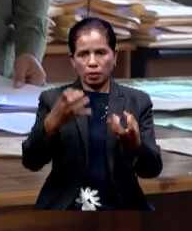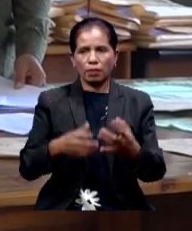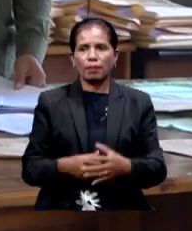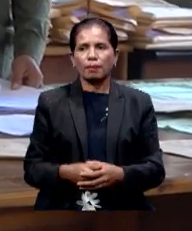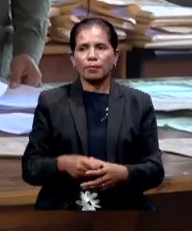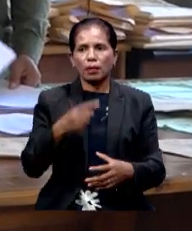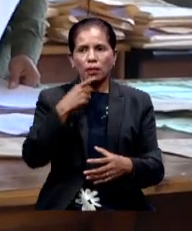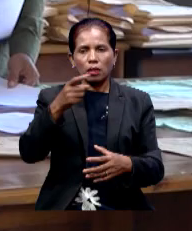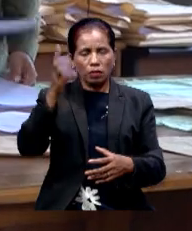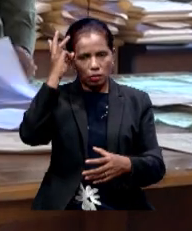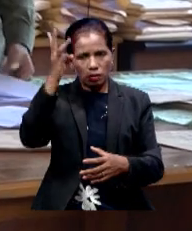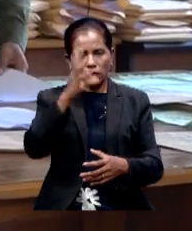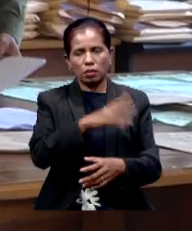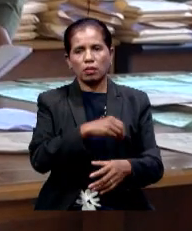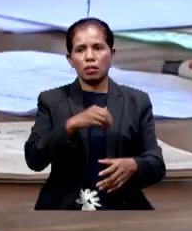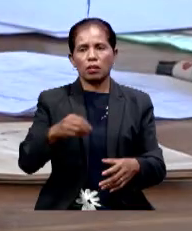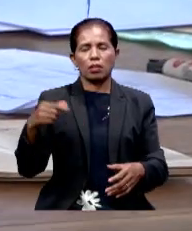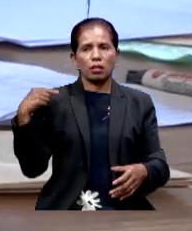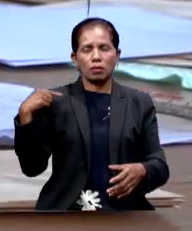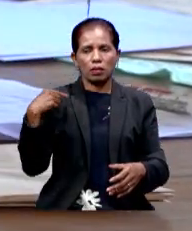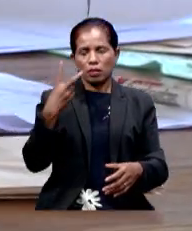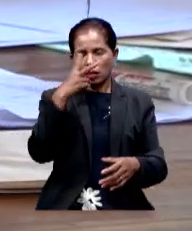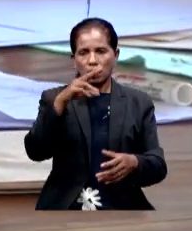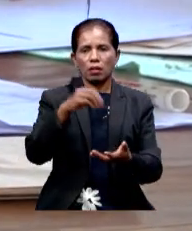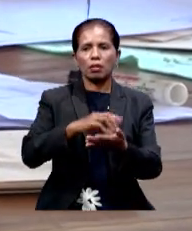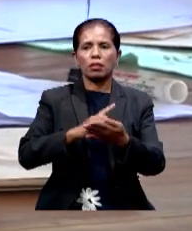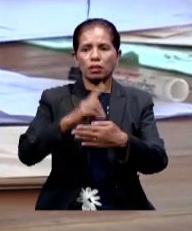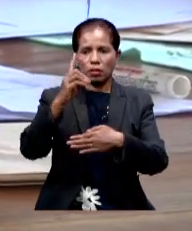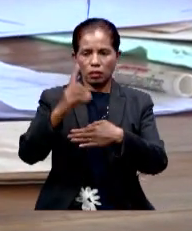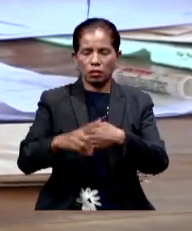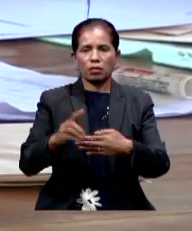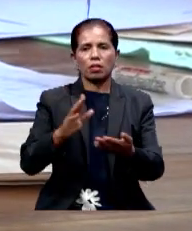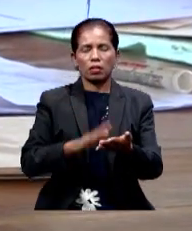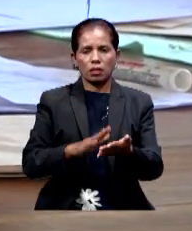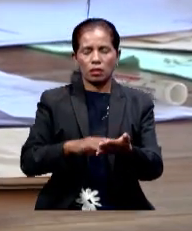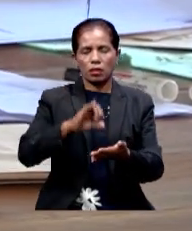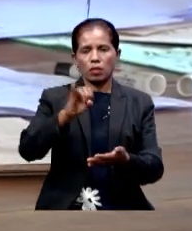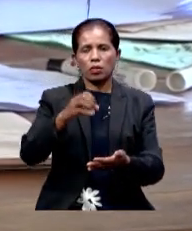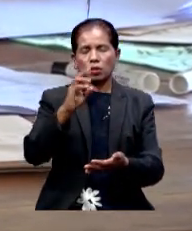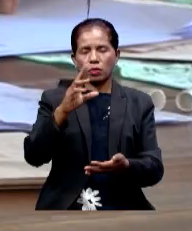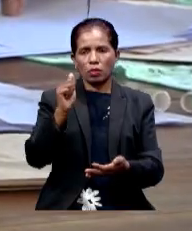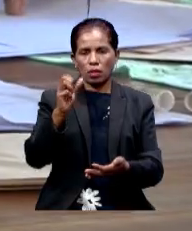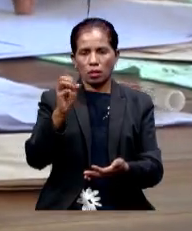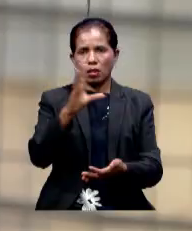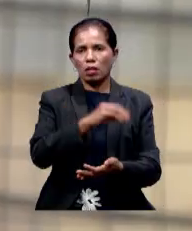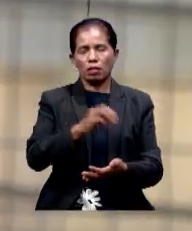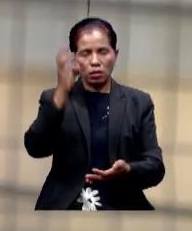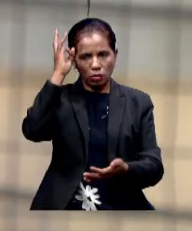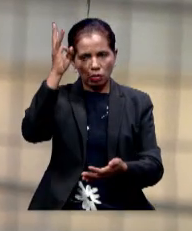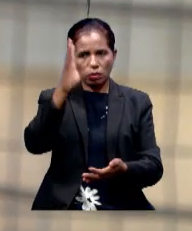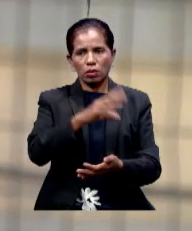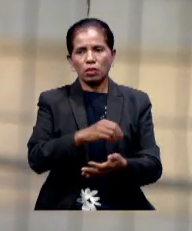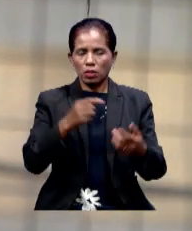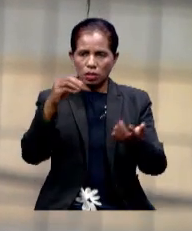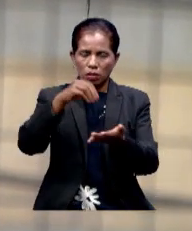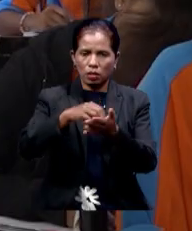também preocupação, né? Coordenador gabinete de avaliação no desenvolvimento do currículo João Mopelo, até tem preocupação ir aqui, né? Se